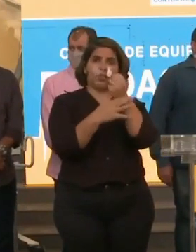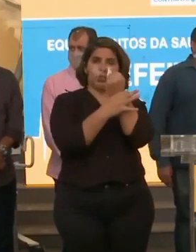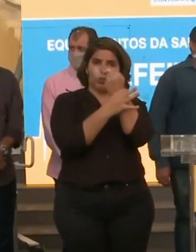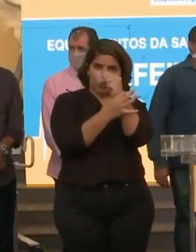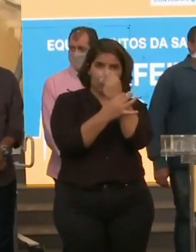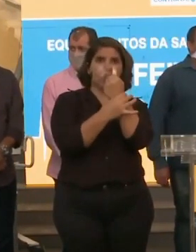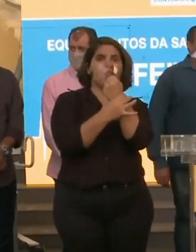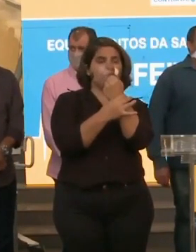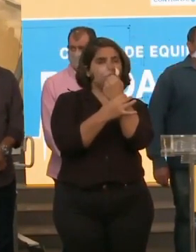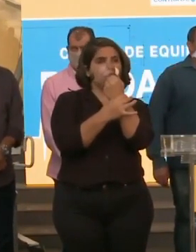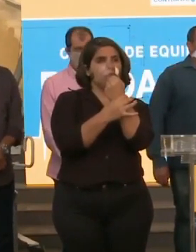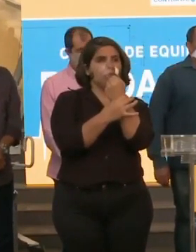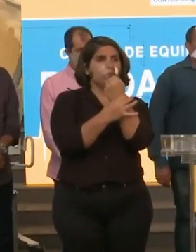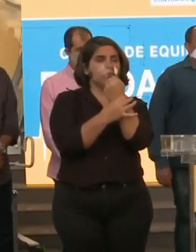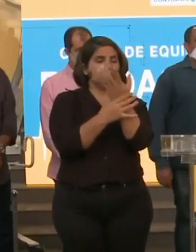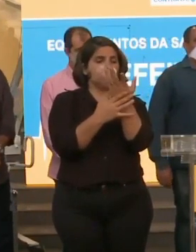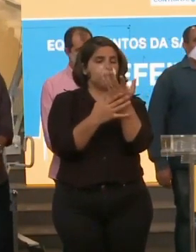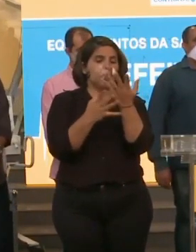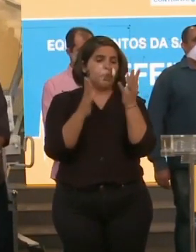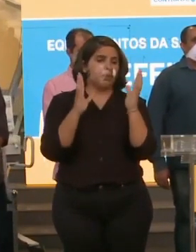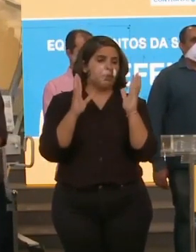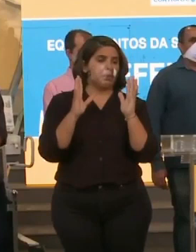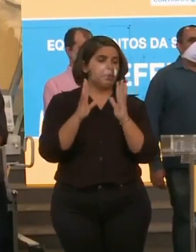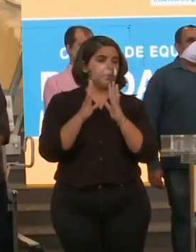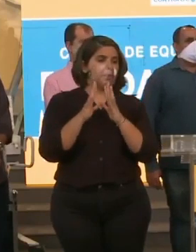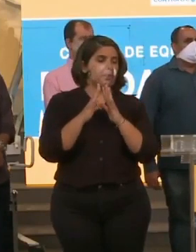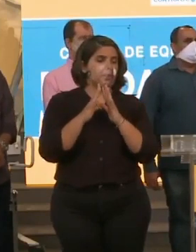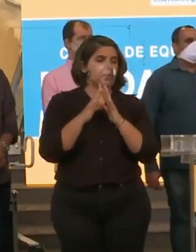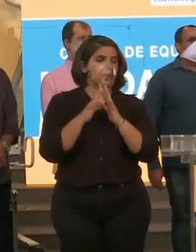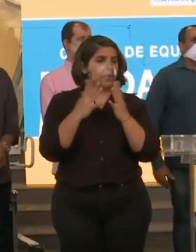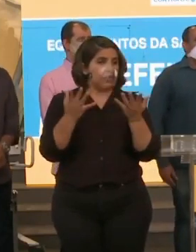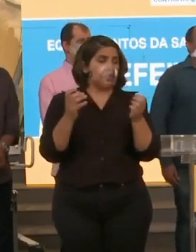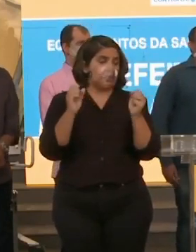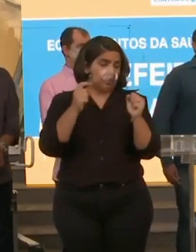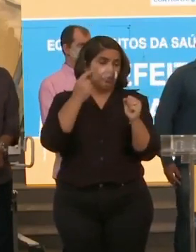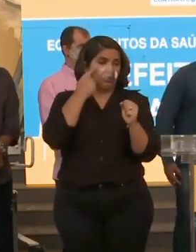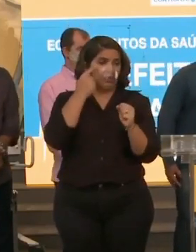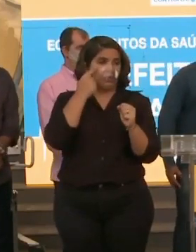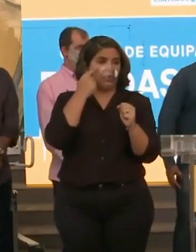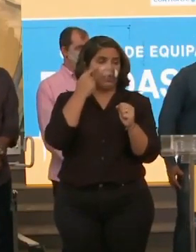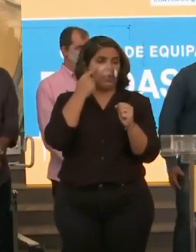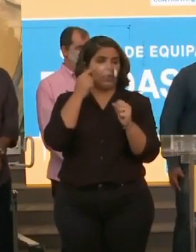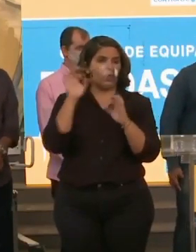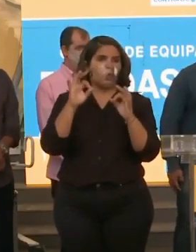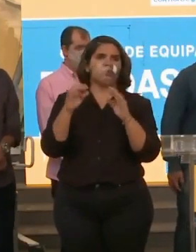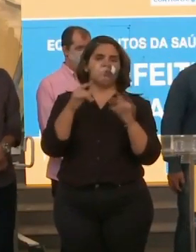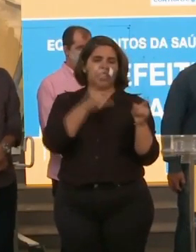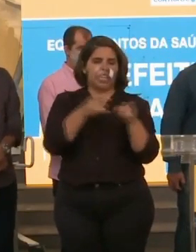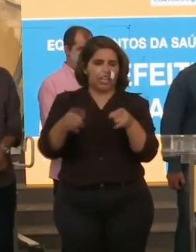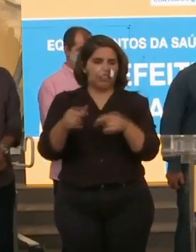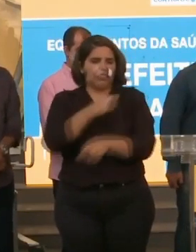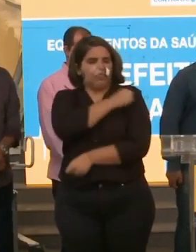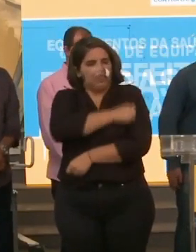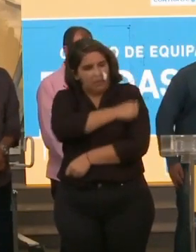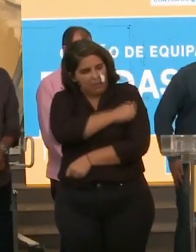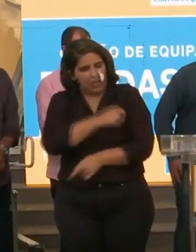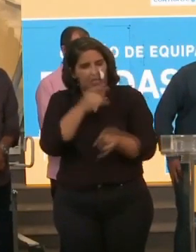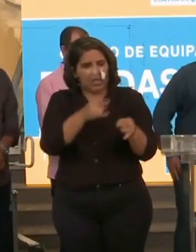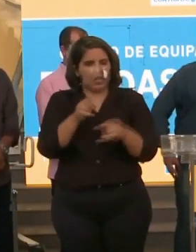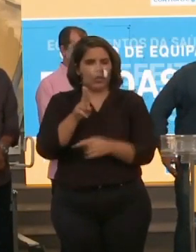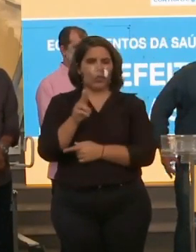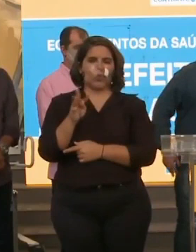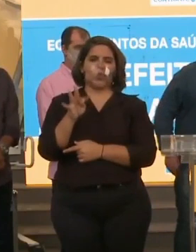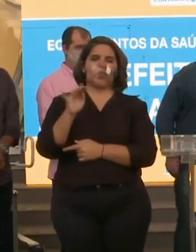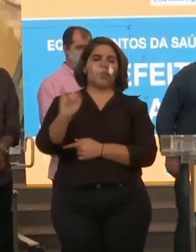na vigilância sanitária e, verificando a demanda em leitos de enfermaria, leitos de